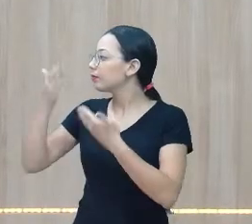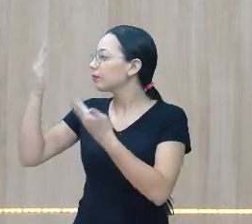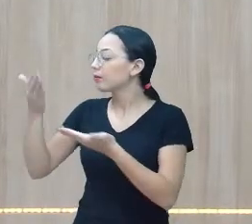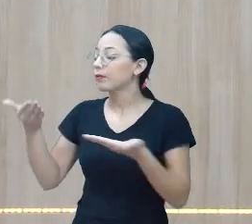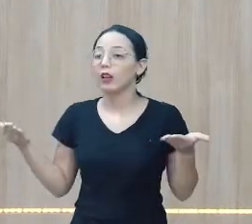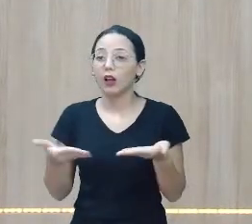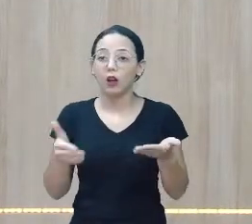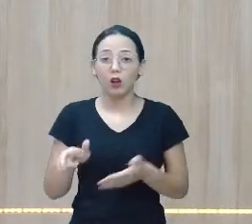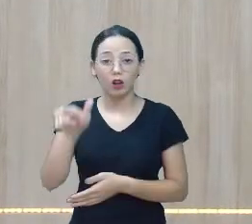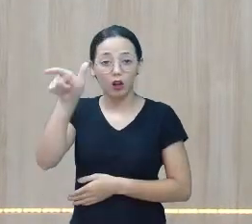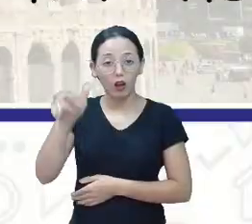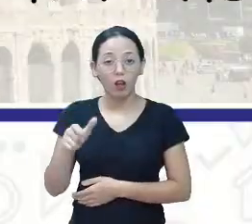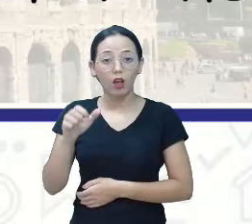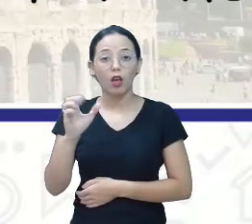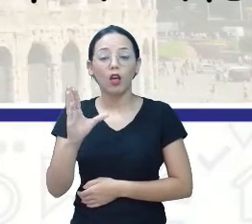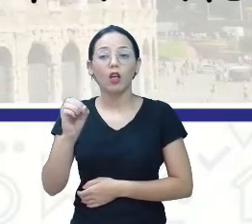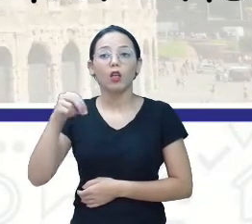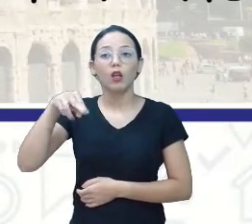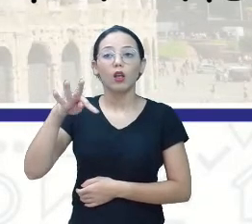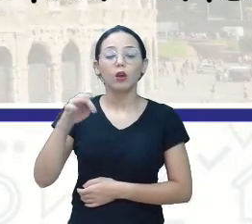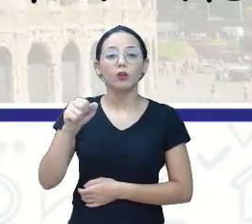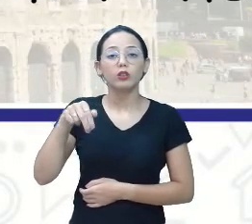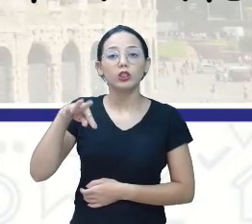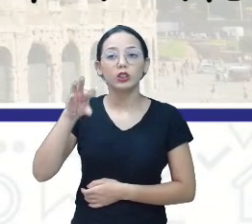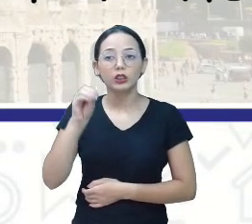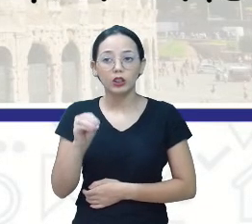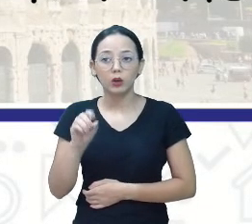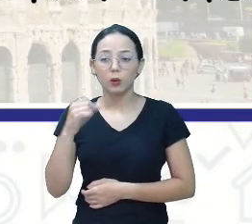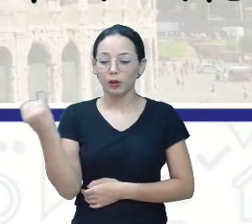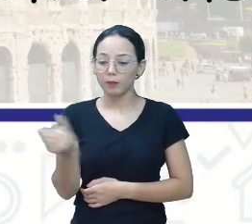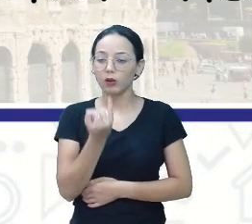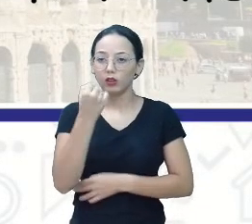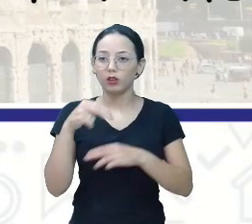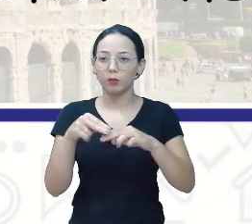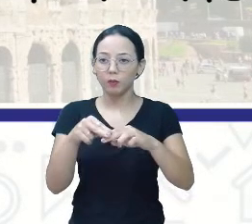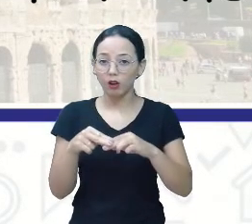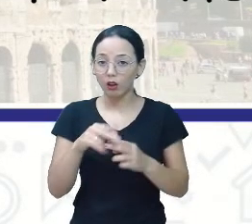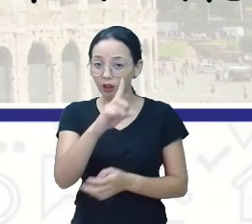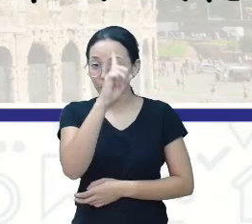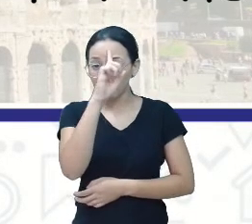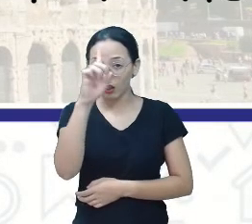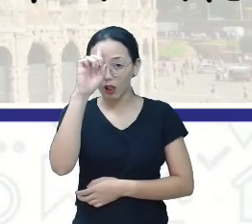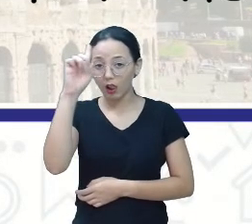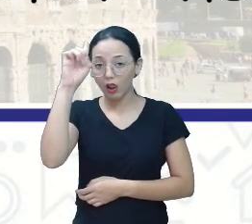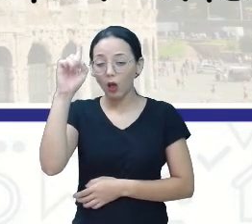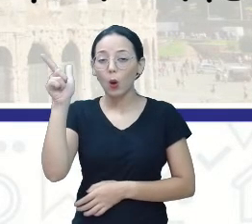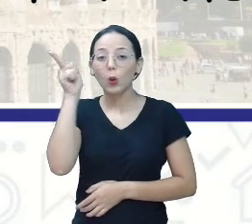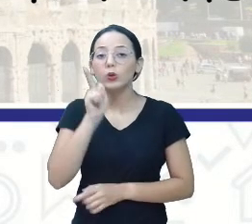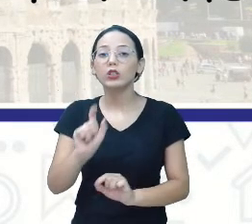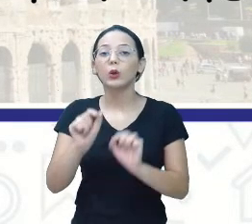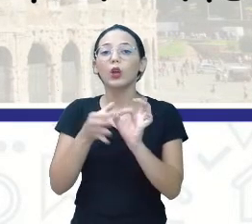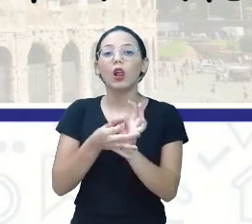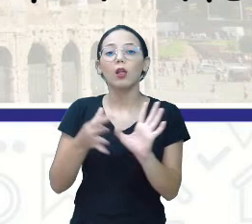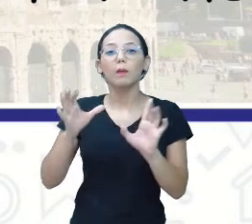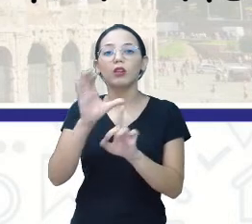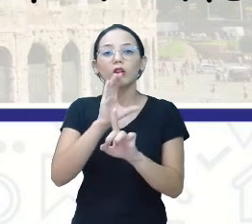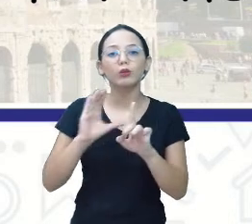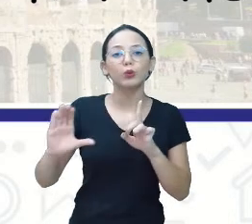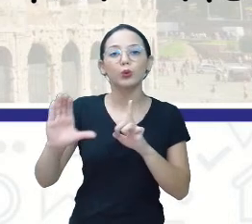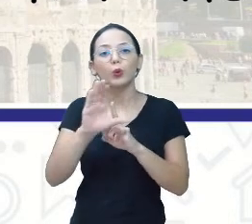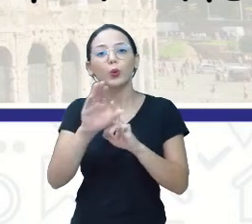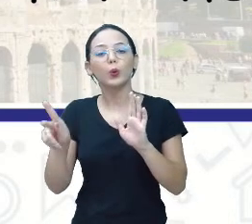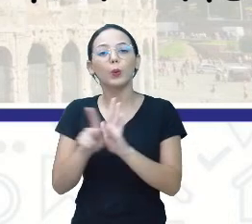Constantino, esse vai ser importante porque, por meio do Édito de Milão, ele vai conceder liberdade de culto